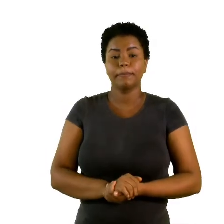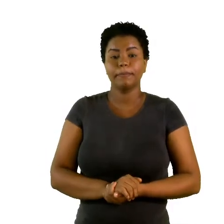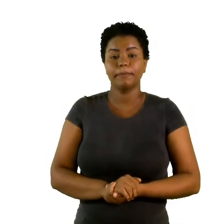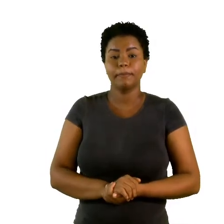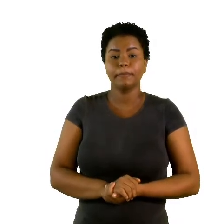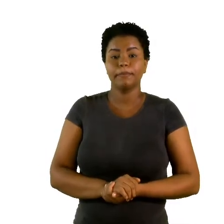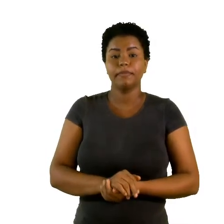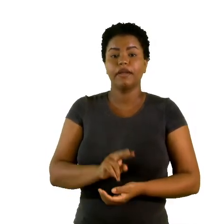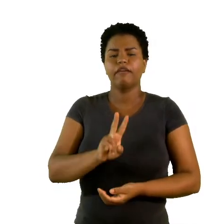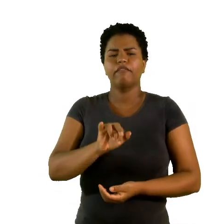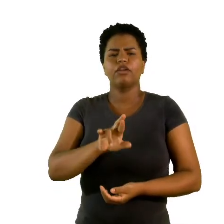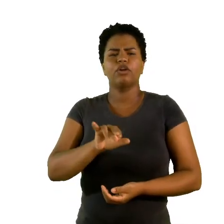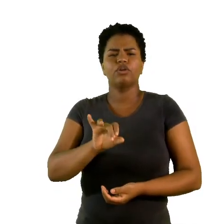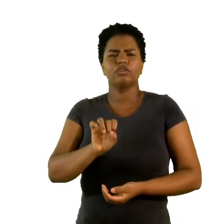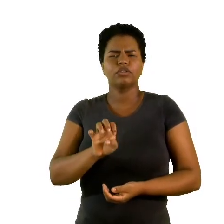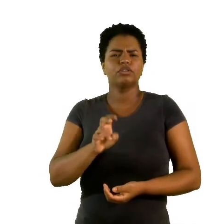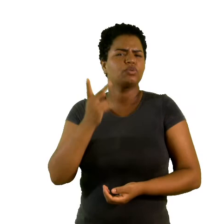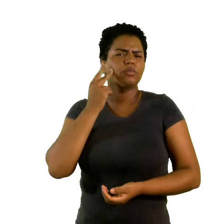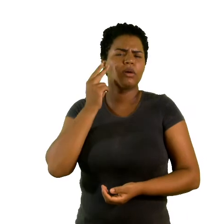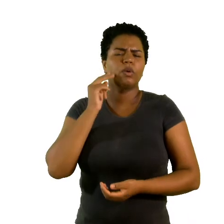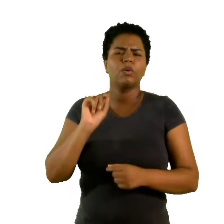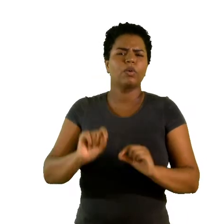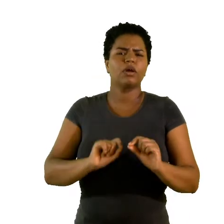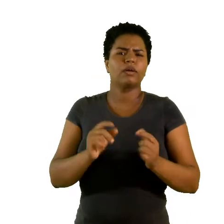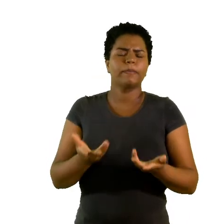De viroses comuns.